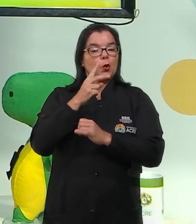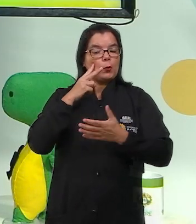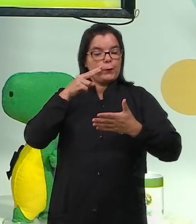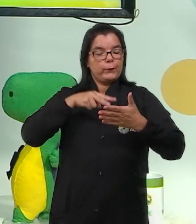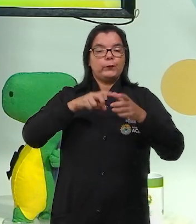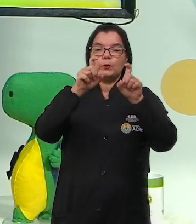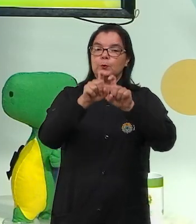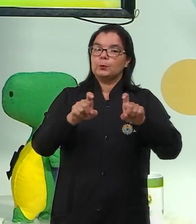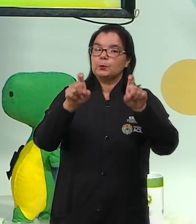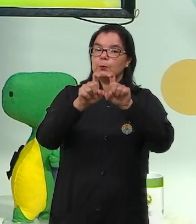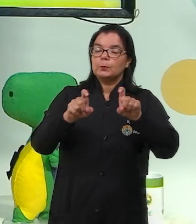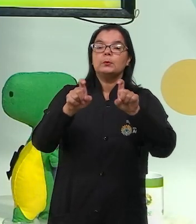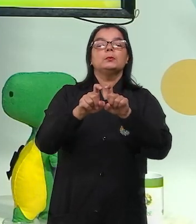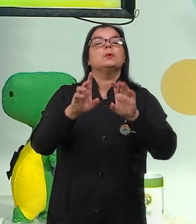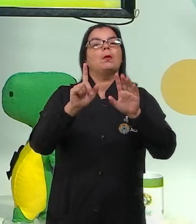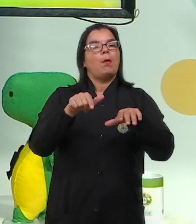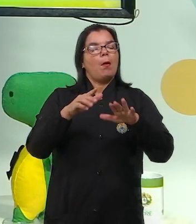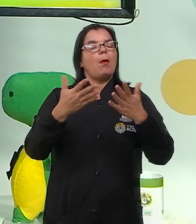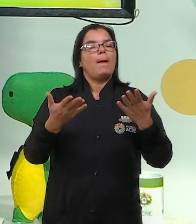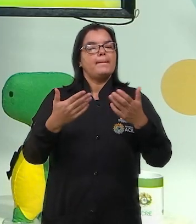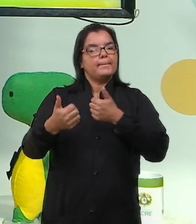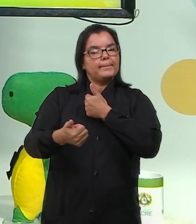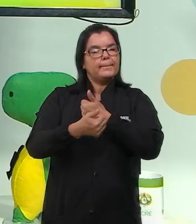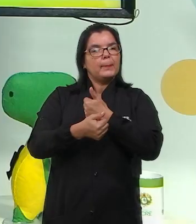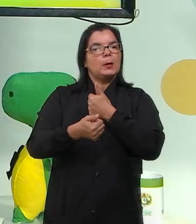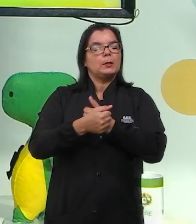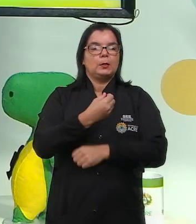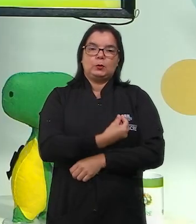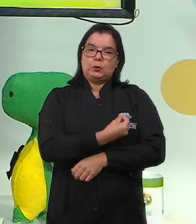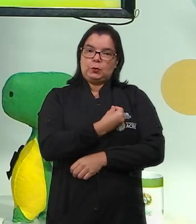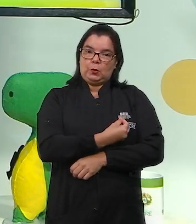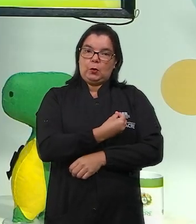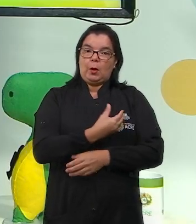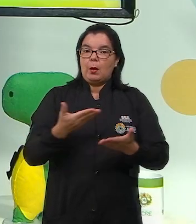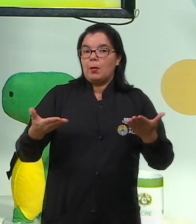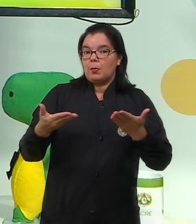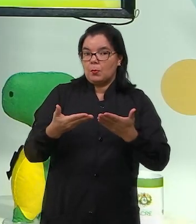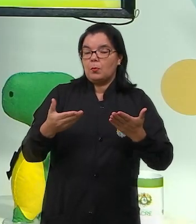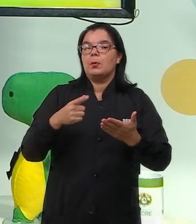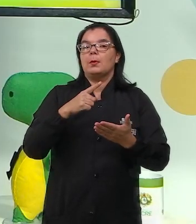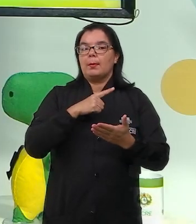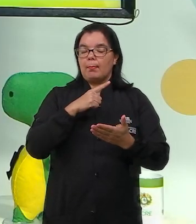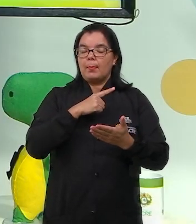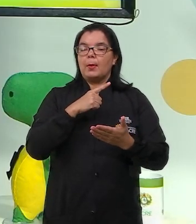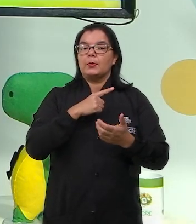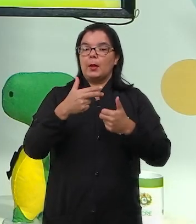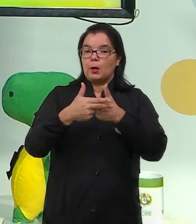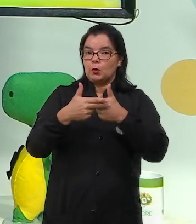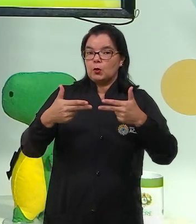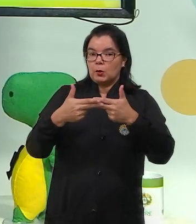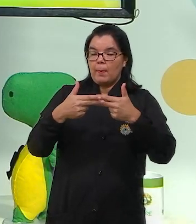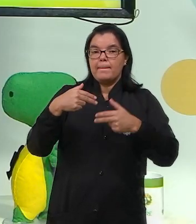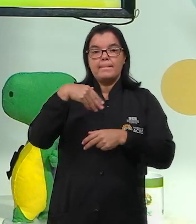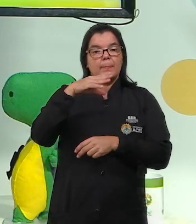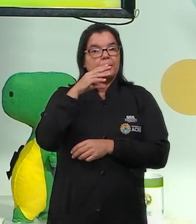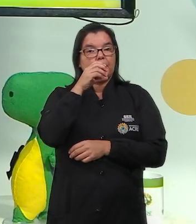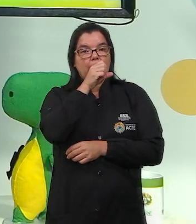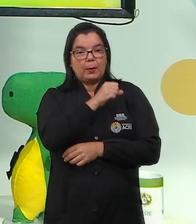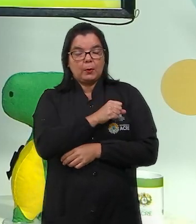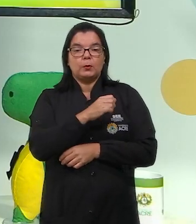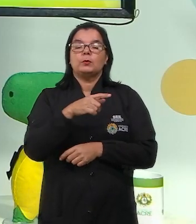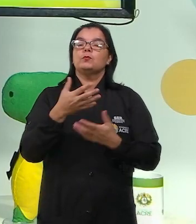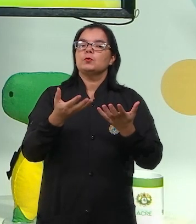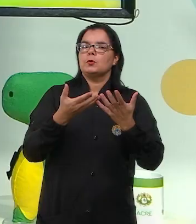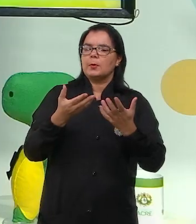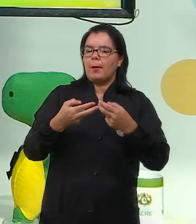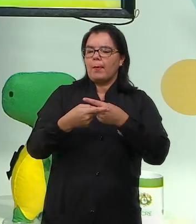no computador. Então, isso é muito próximo da realidade atual, que é ter as coisas de uma forma mais rápida. Quando você